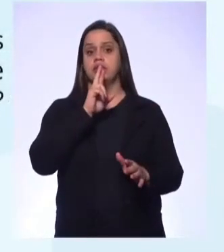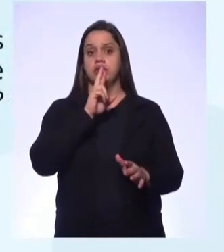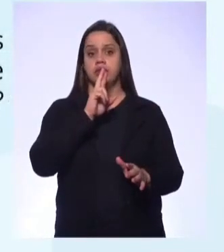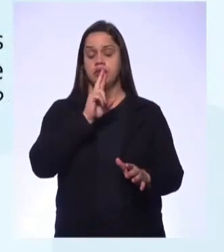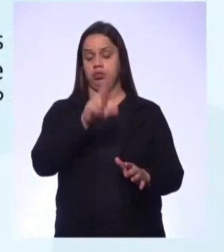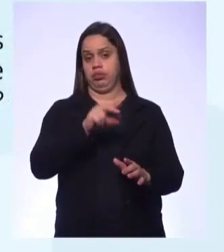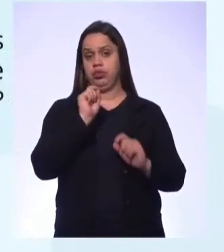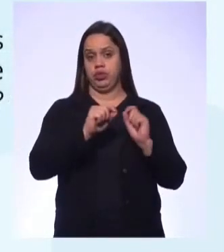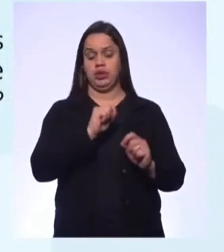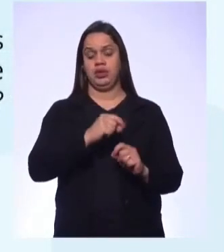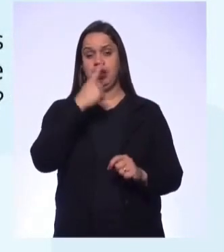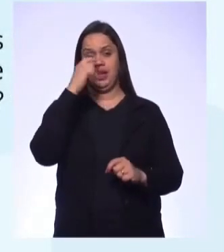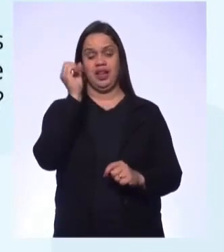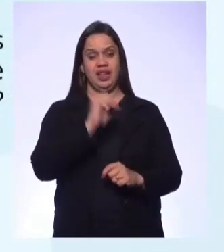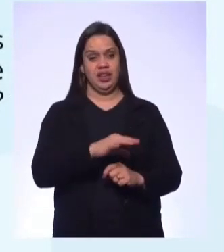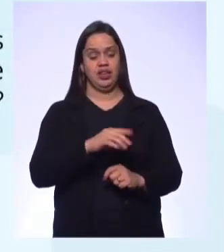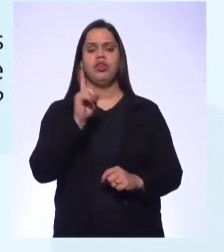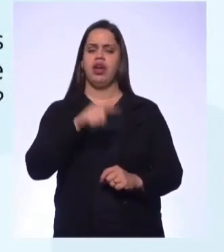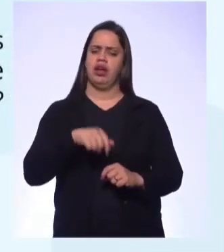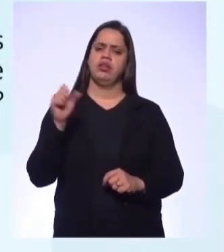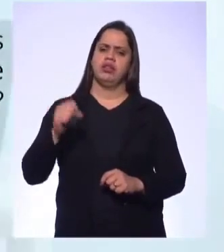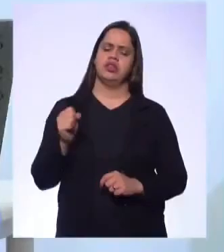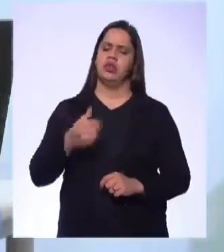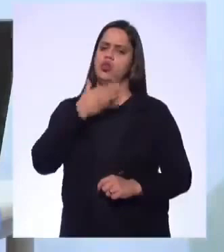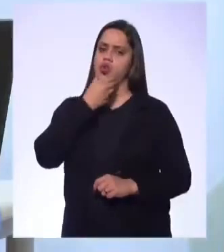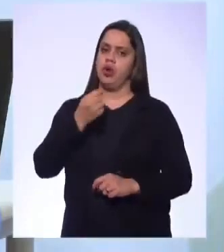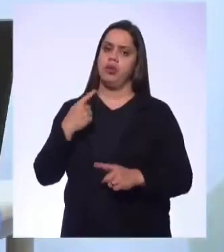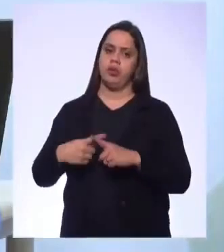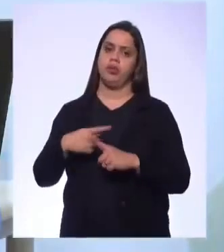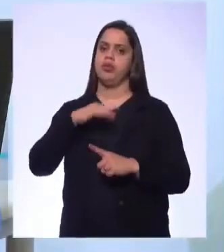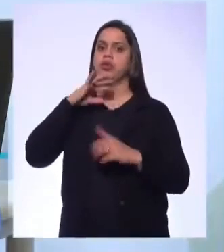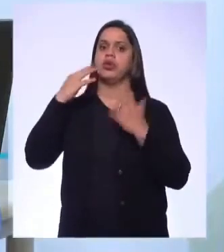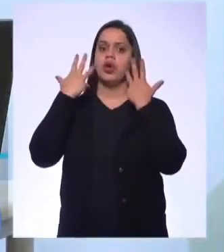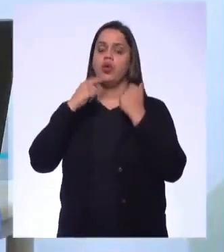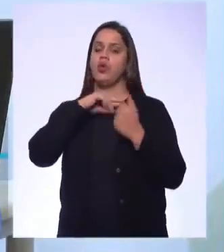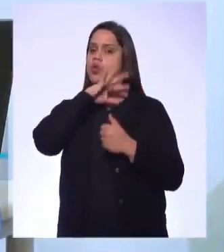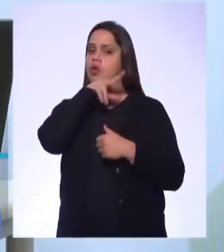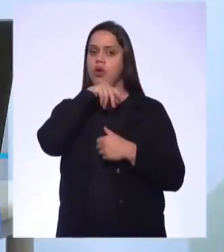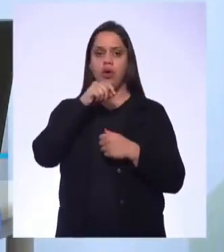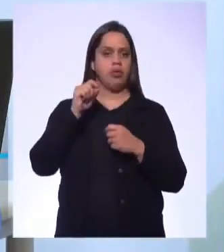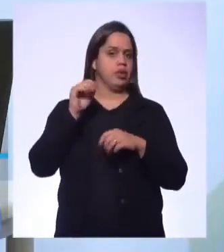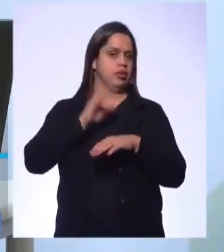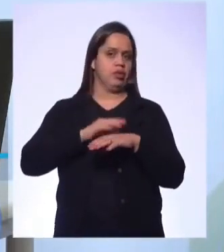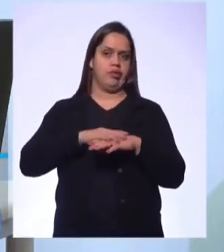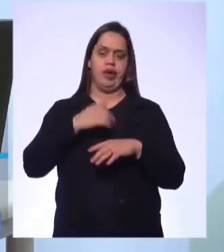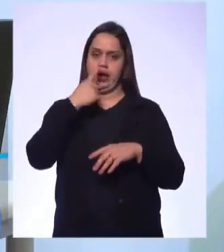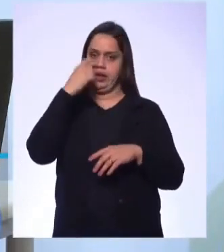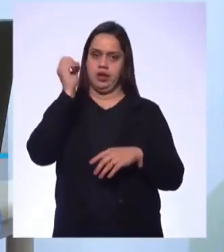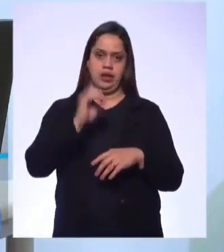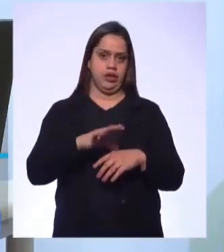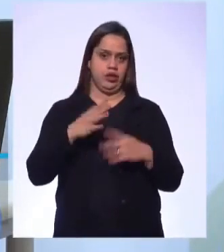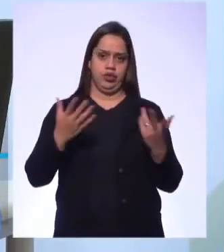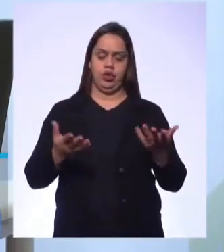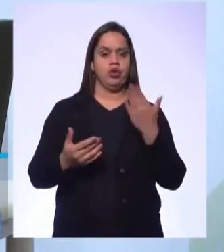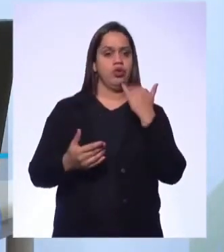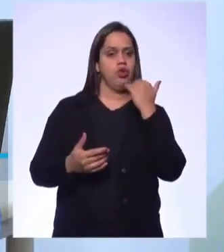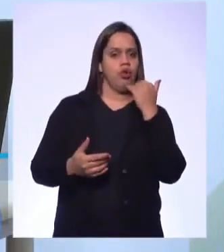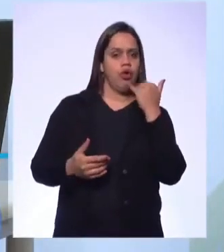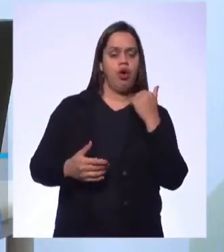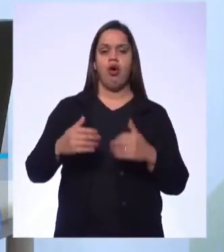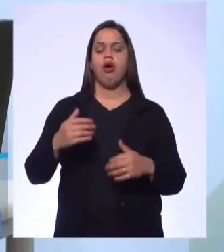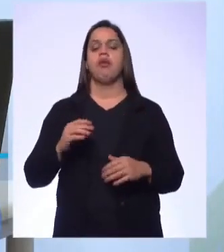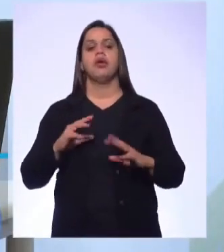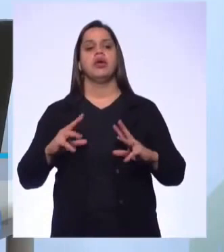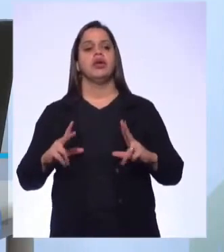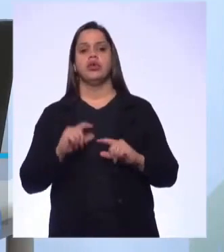por isso? Sim, o homem, né? Até porque os animais não produzem esse lixo, eles comem, eles se